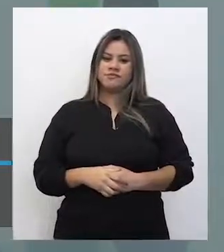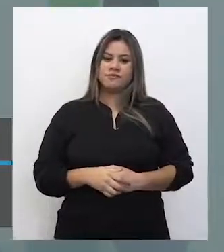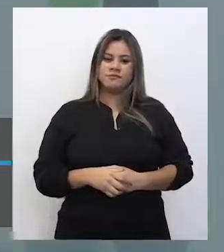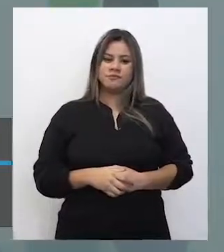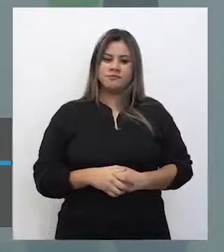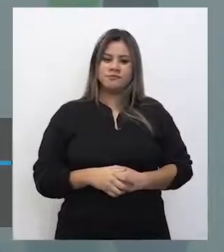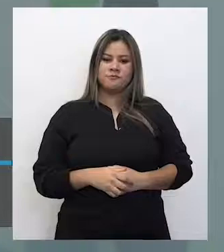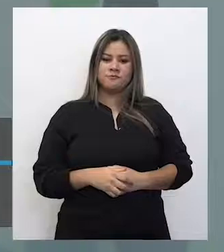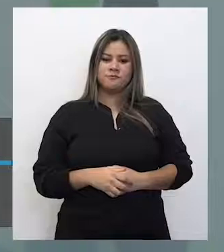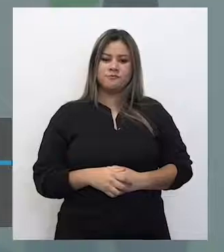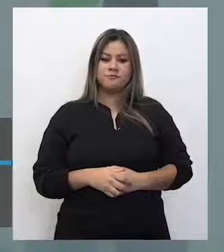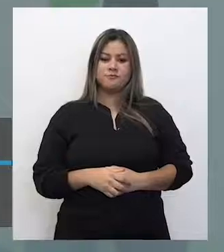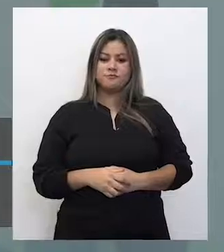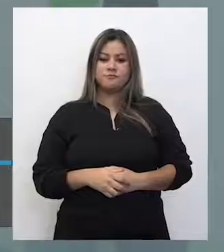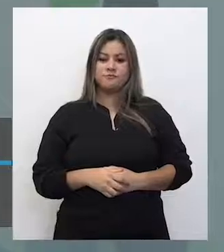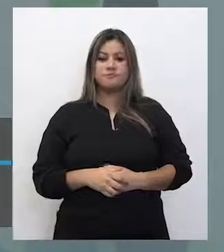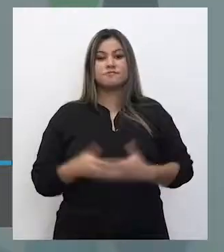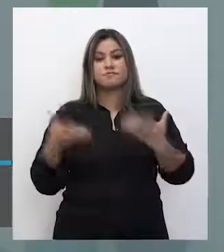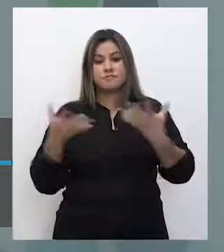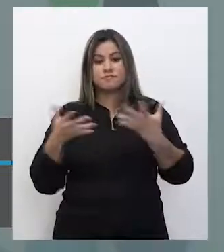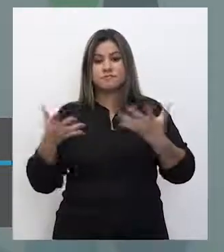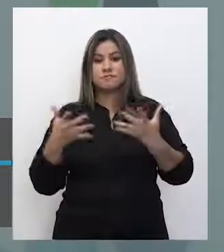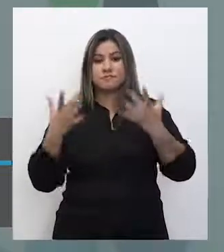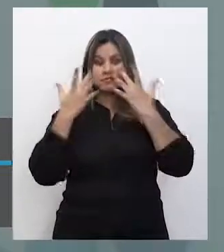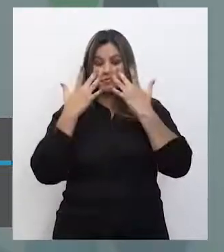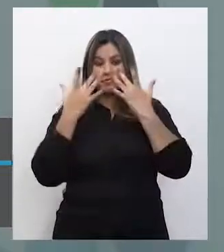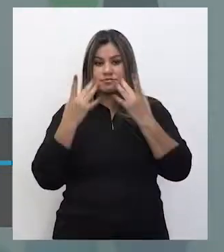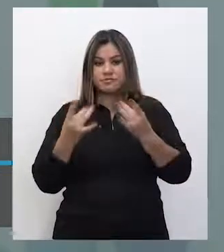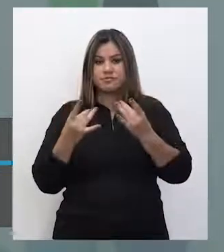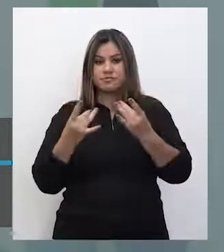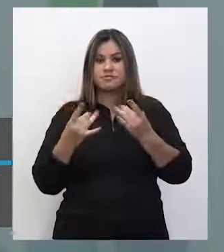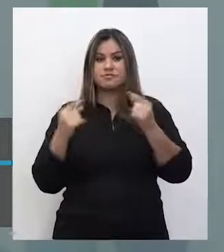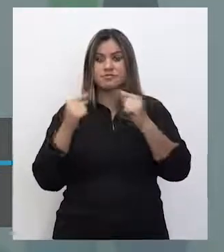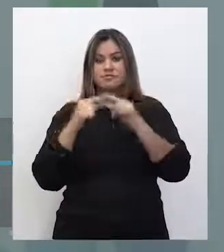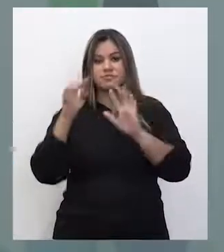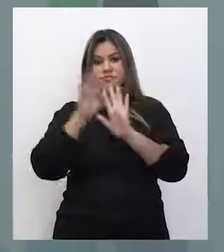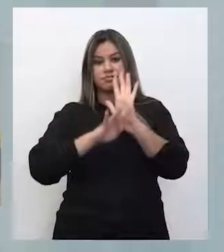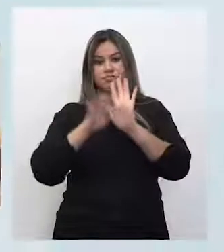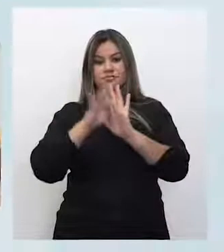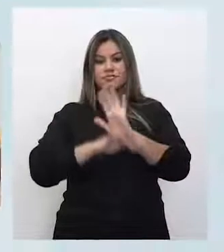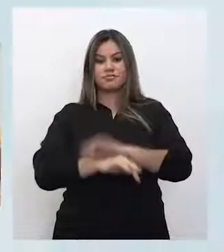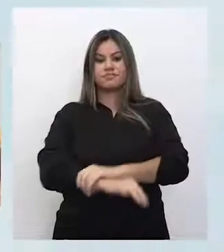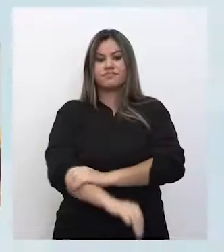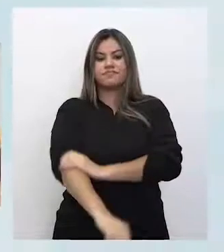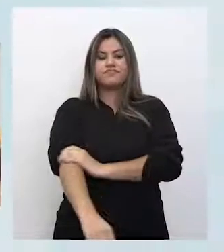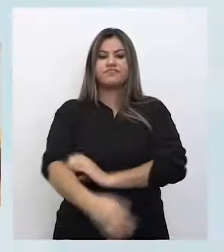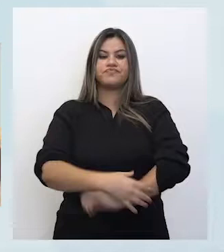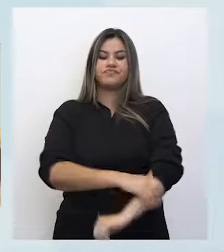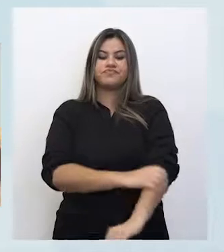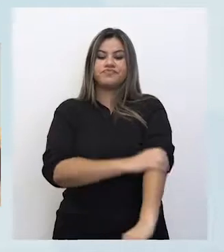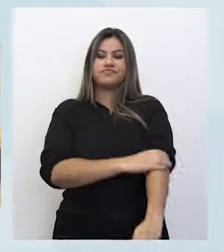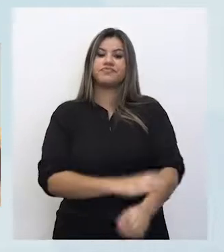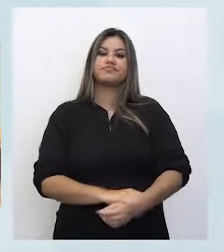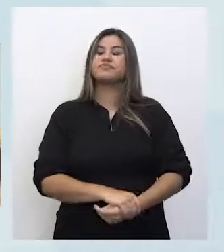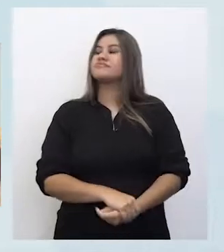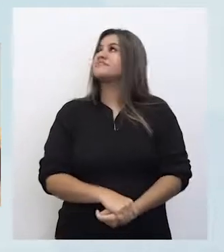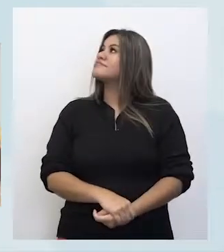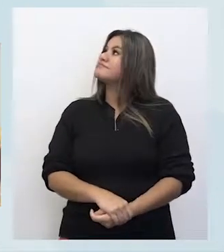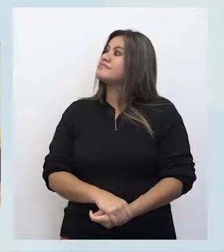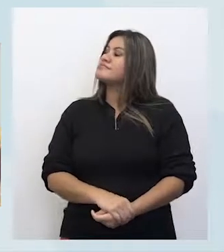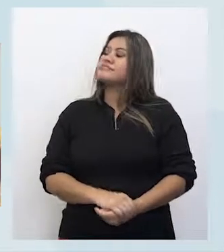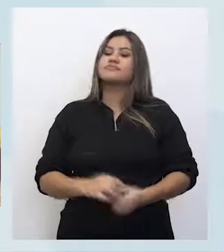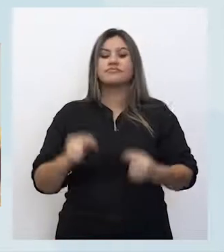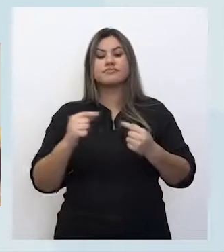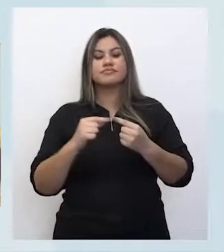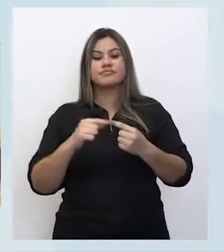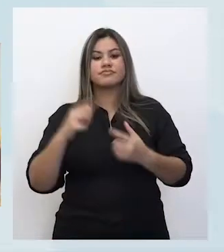polêmicas. Vamos agora, na hora da escuta ativa, ao texto que está nessa sequência. Eu coloquei esse texto num podcast,